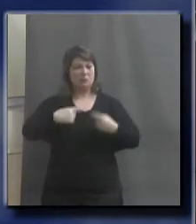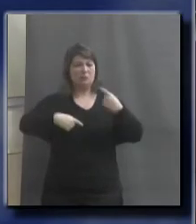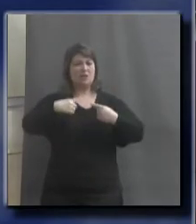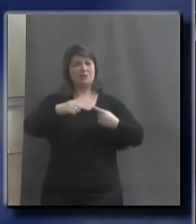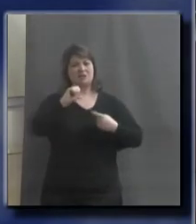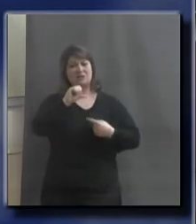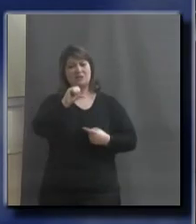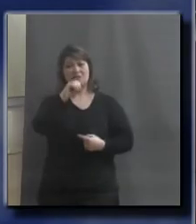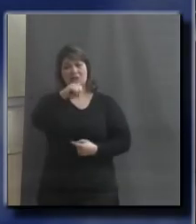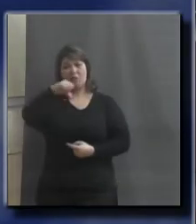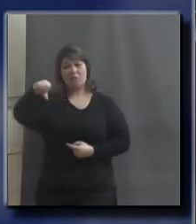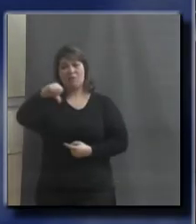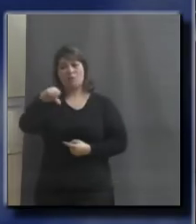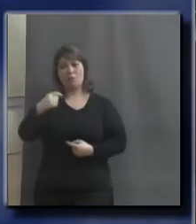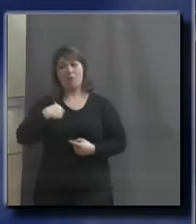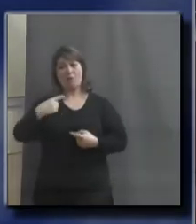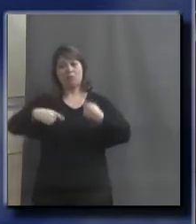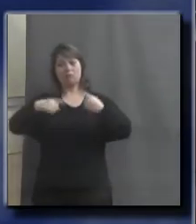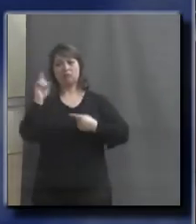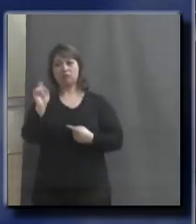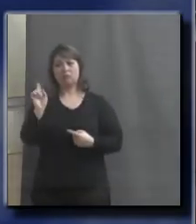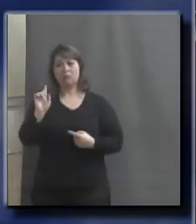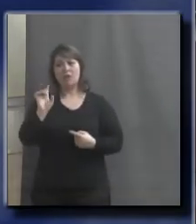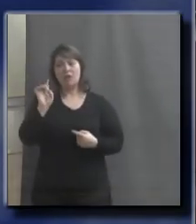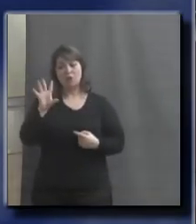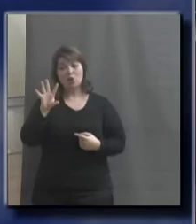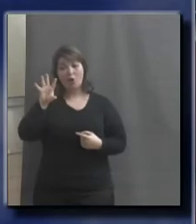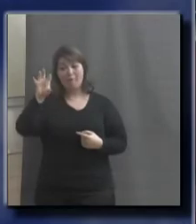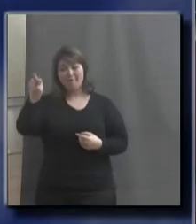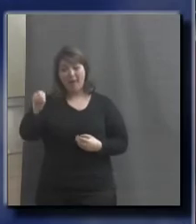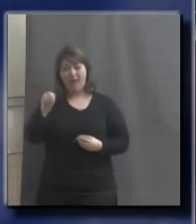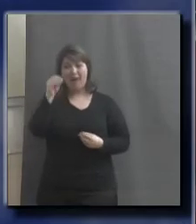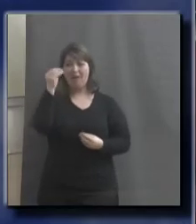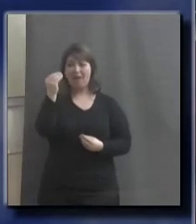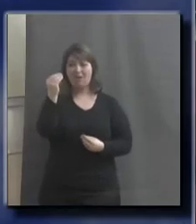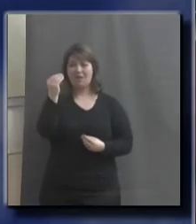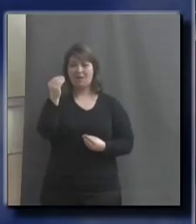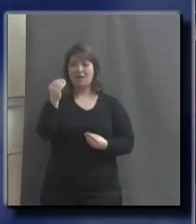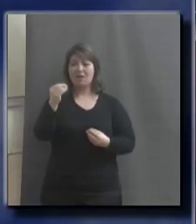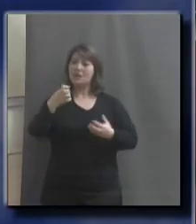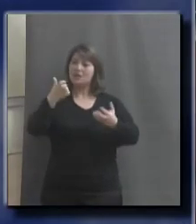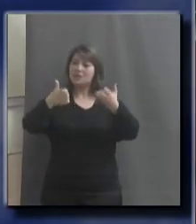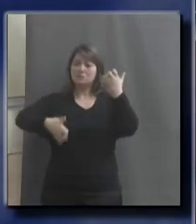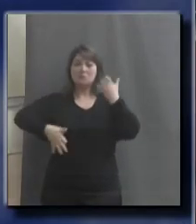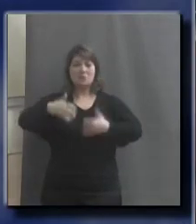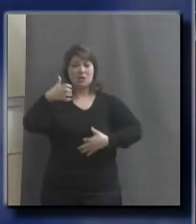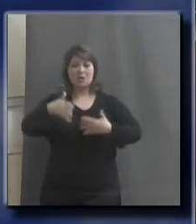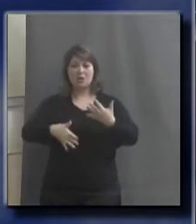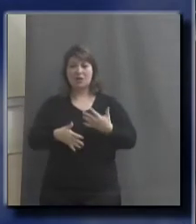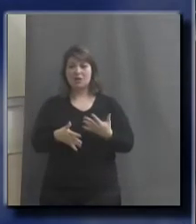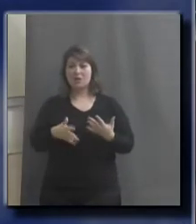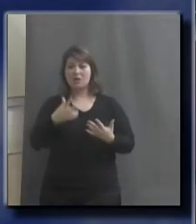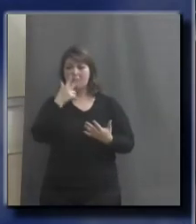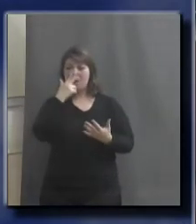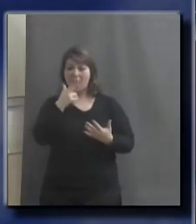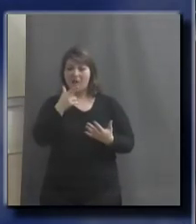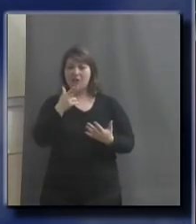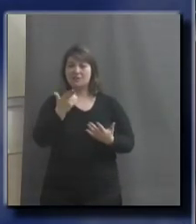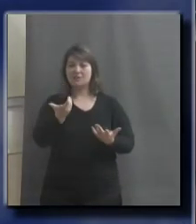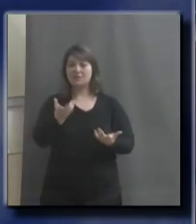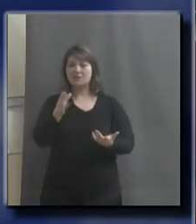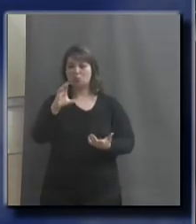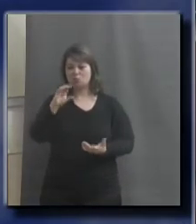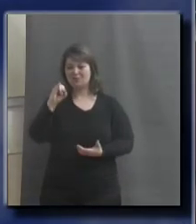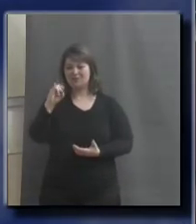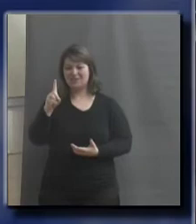mas eu quero entrar no debate epistemológico. Ele pega um conceito e um diagnóstico psiquiátrico que está no